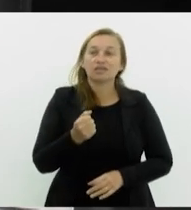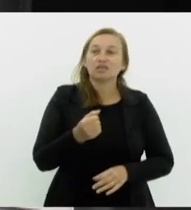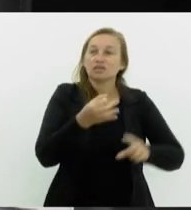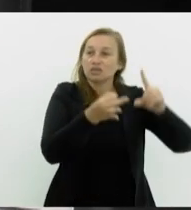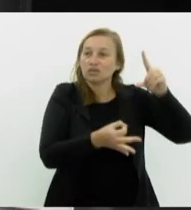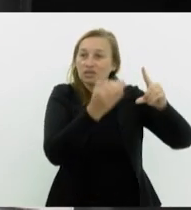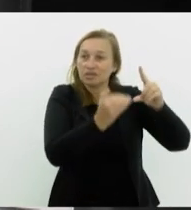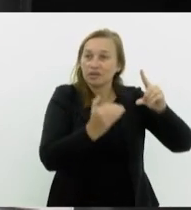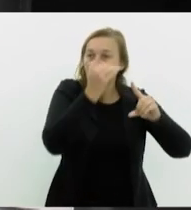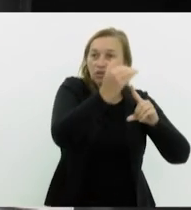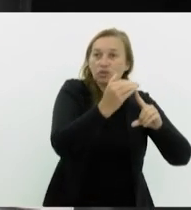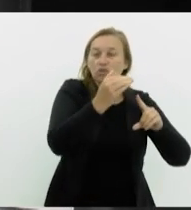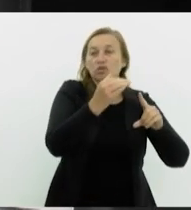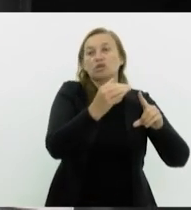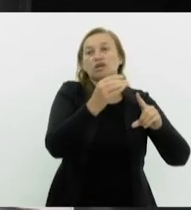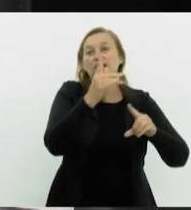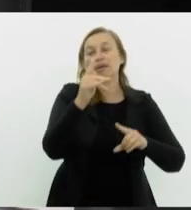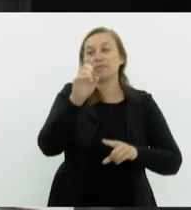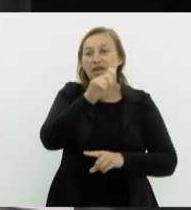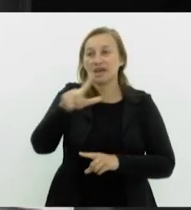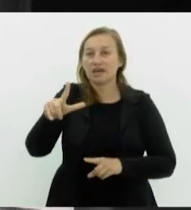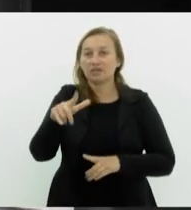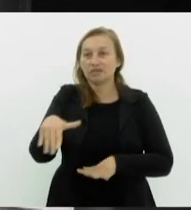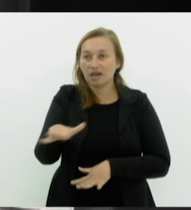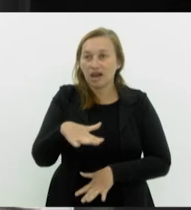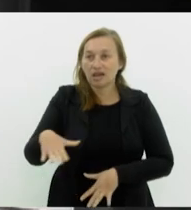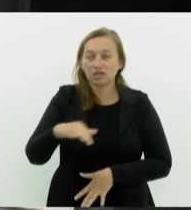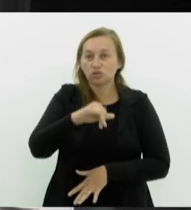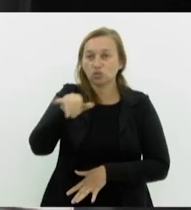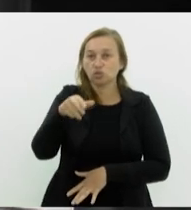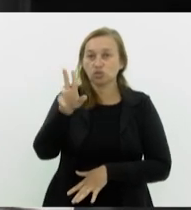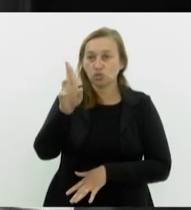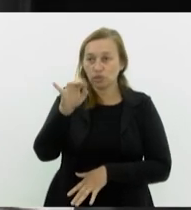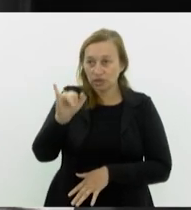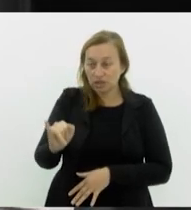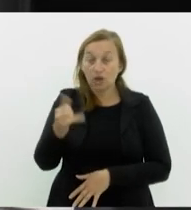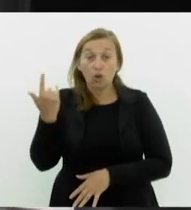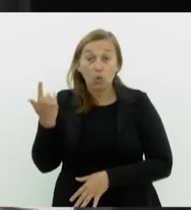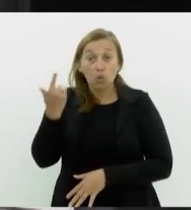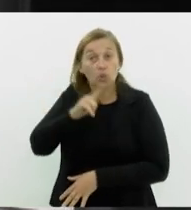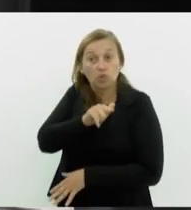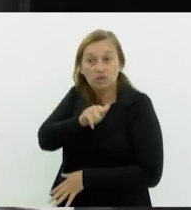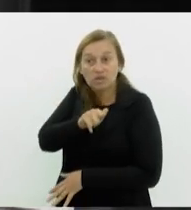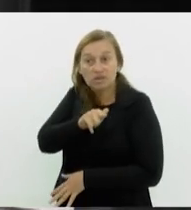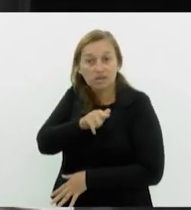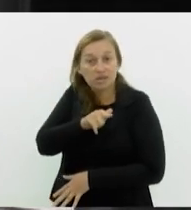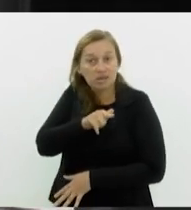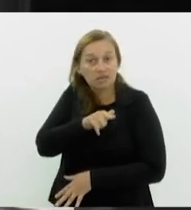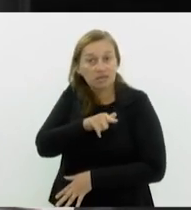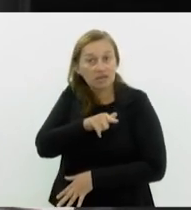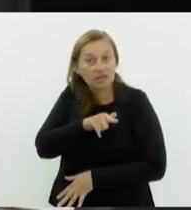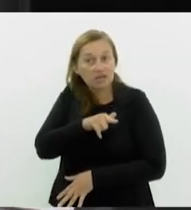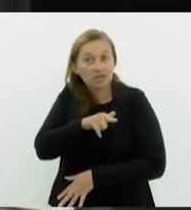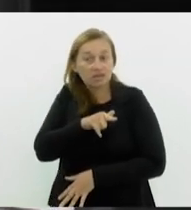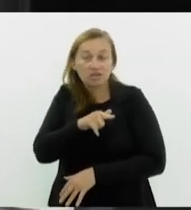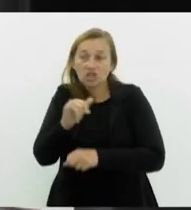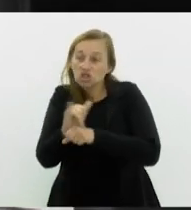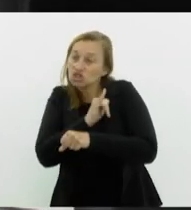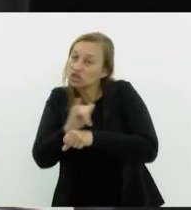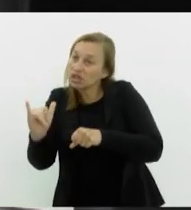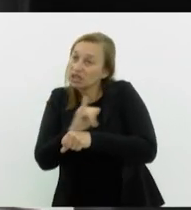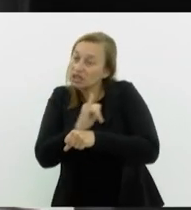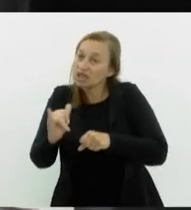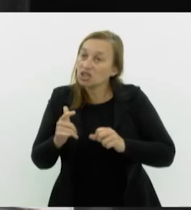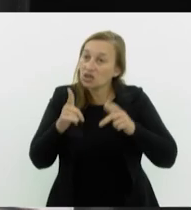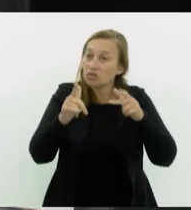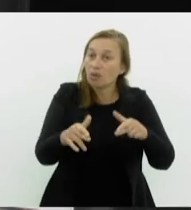no júri, com a sua capacidade, ele conseguia fazer aquilo que padre Antônio